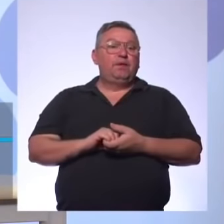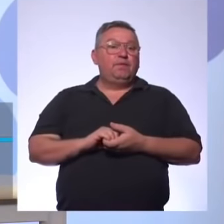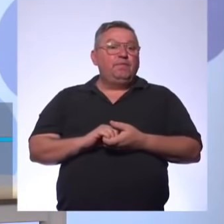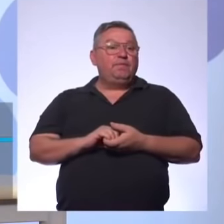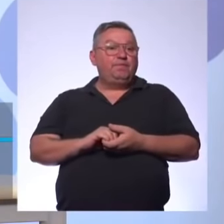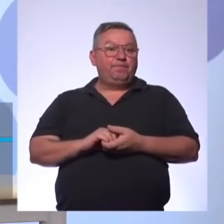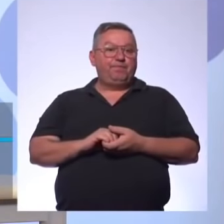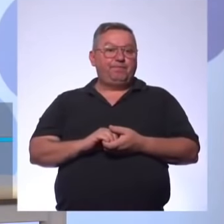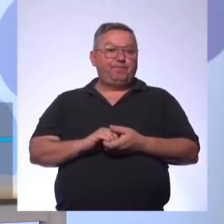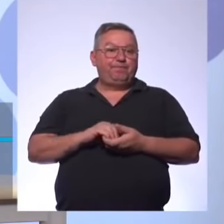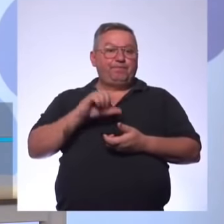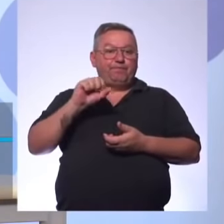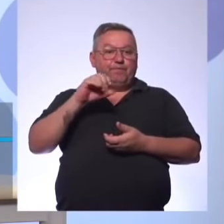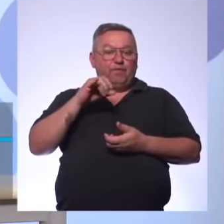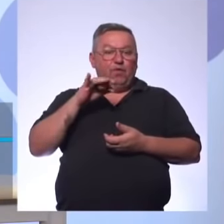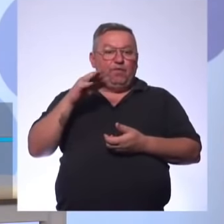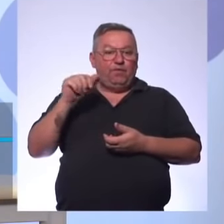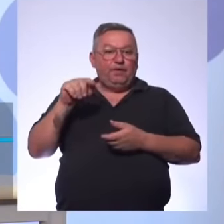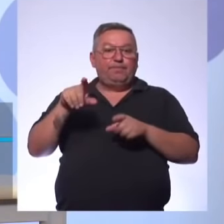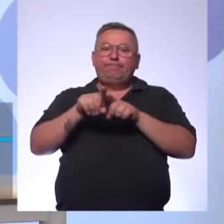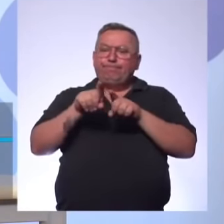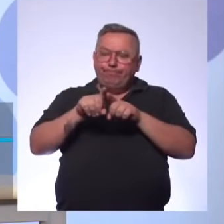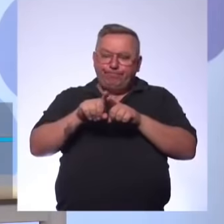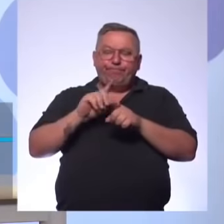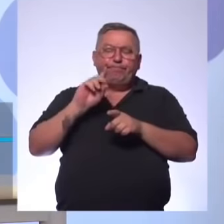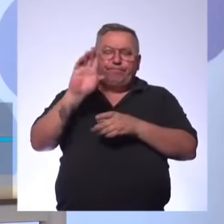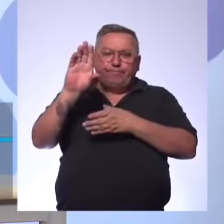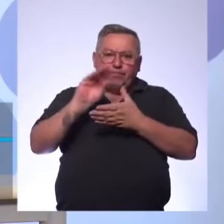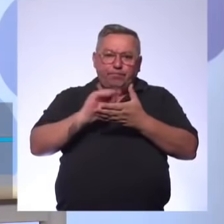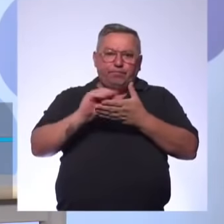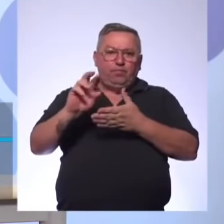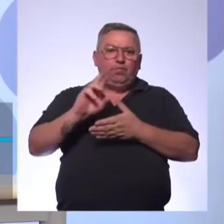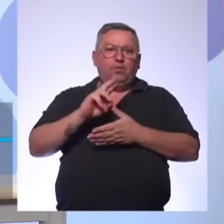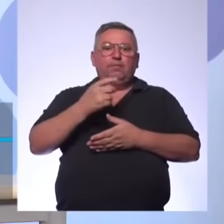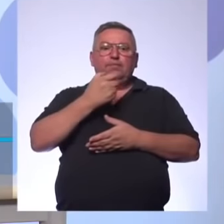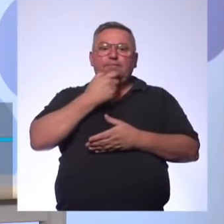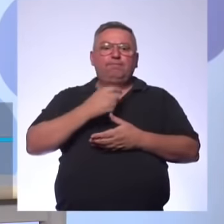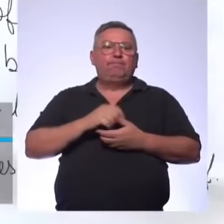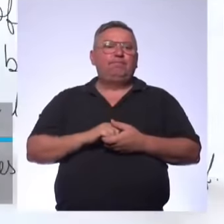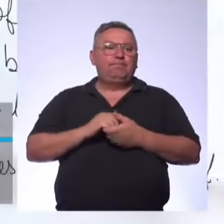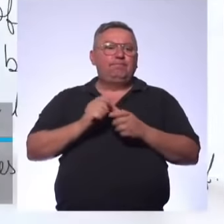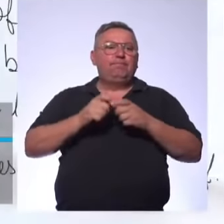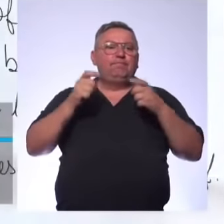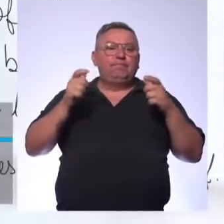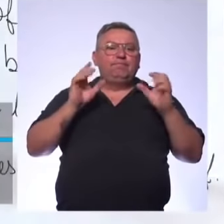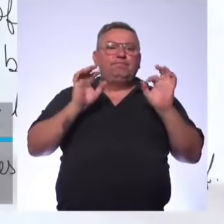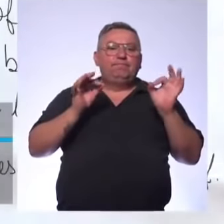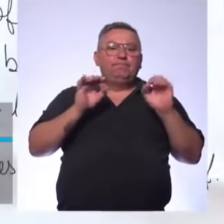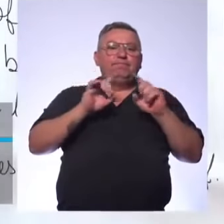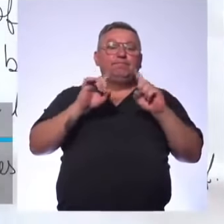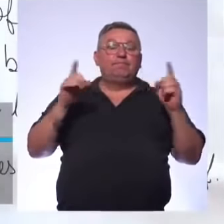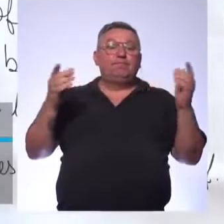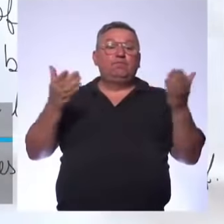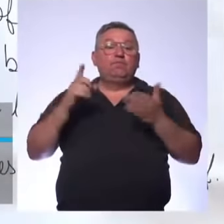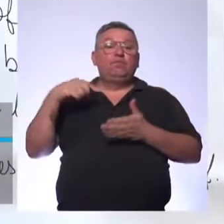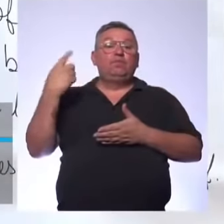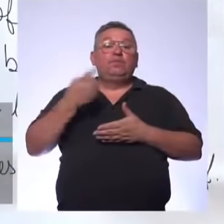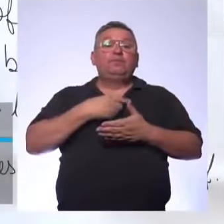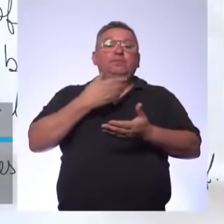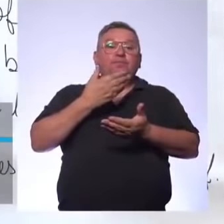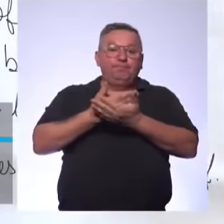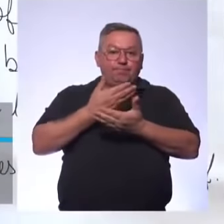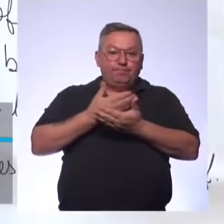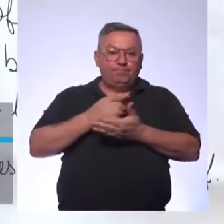escolas vai jeans a Sofia também mais bonito viu personnalités De La cause Boy jeans uma grande maioria A grande maioria realmente Então hoje a nossa